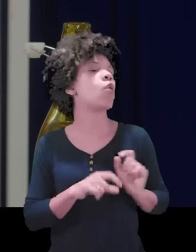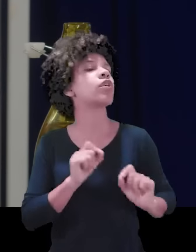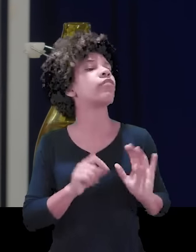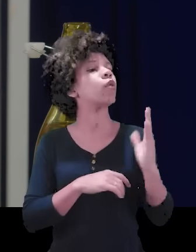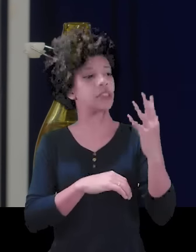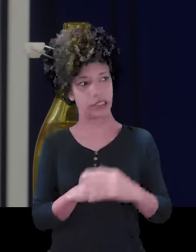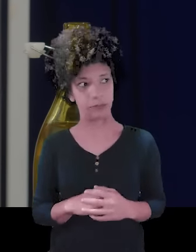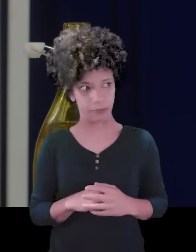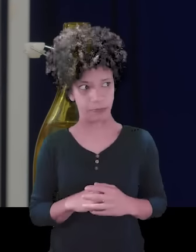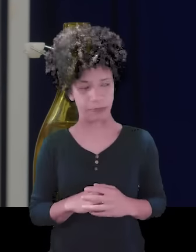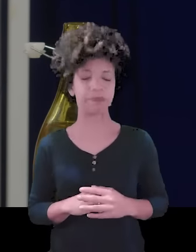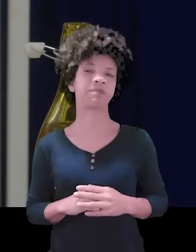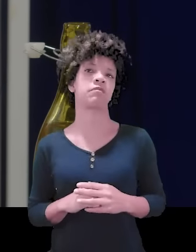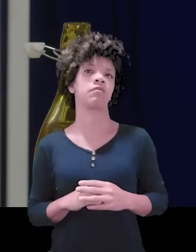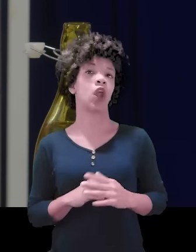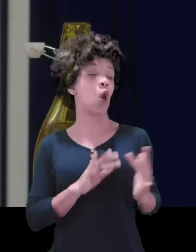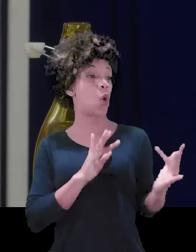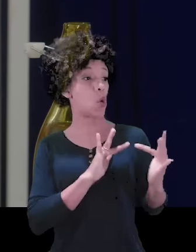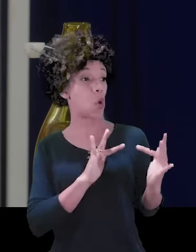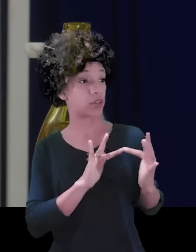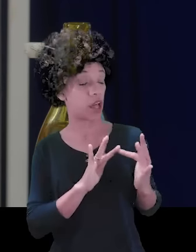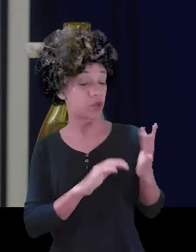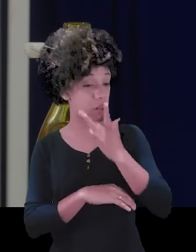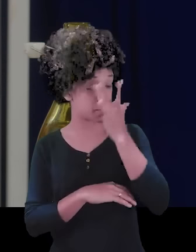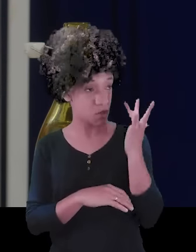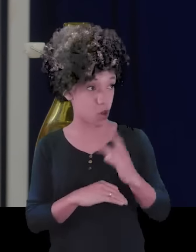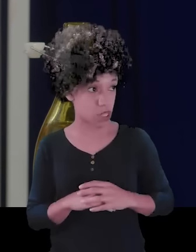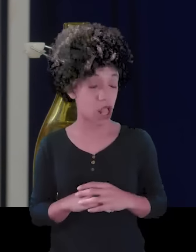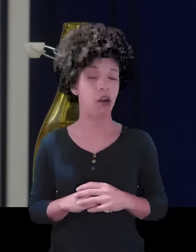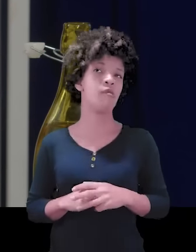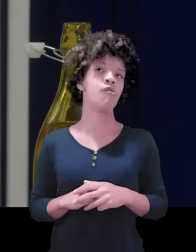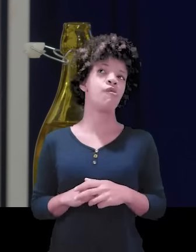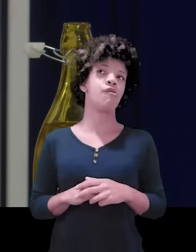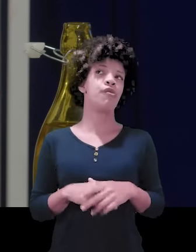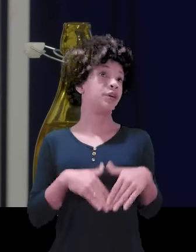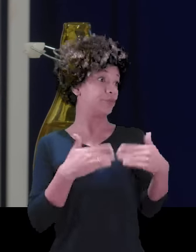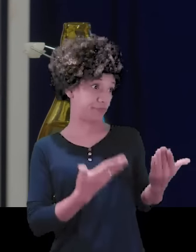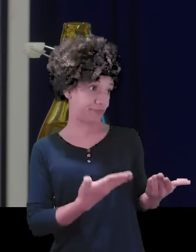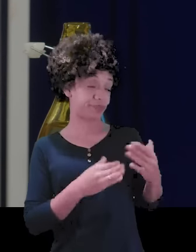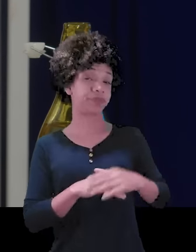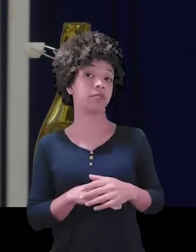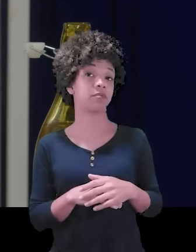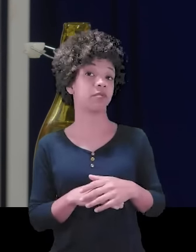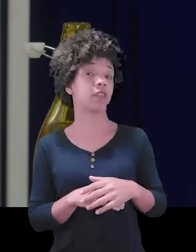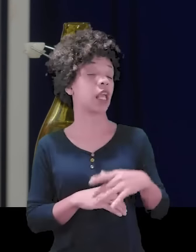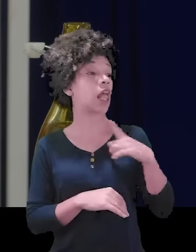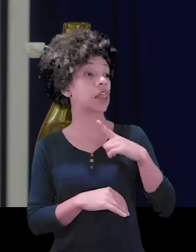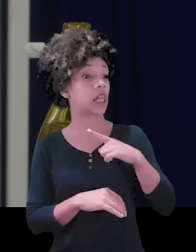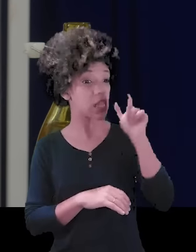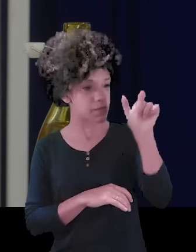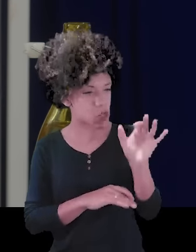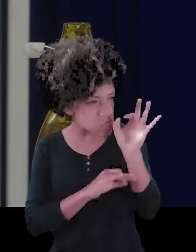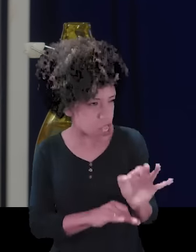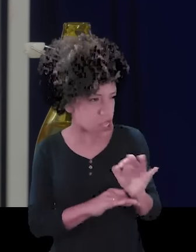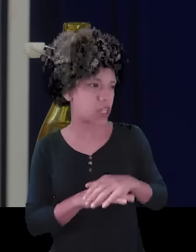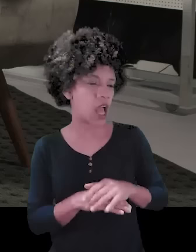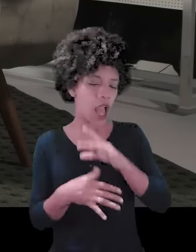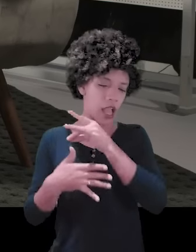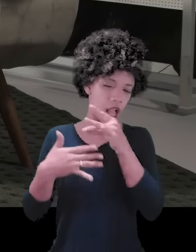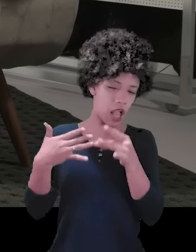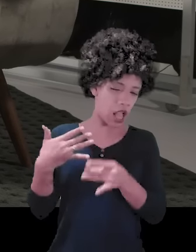que que vai acontecer o contato com alguém bom então ela tem a pessoa certinha para